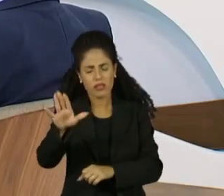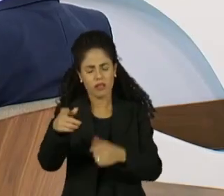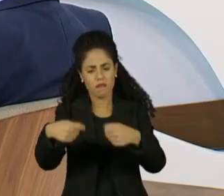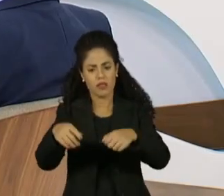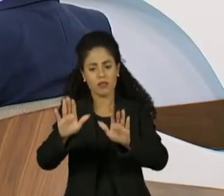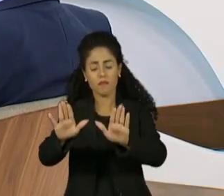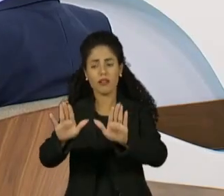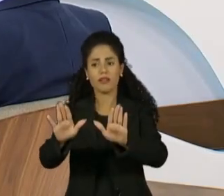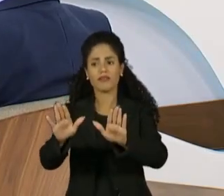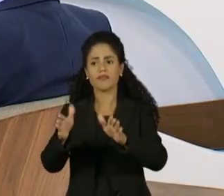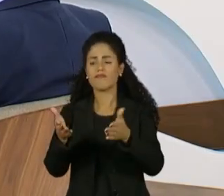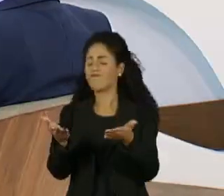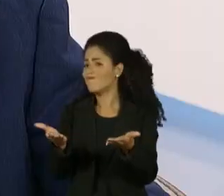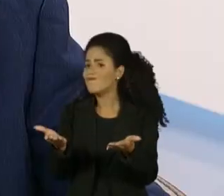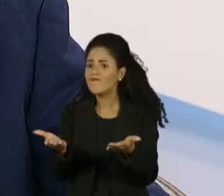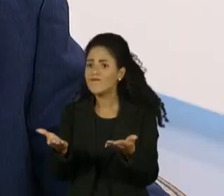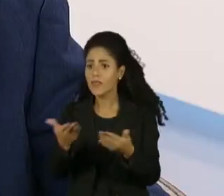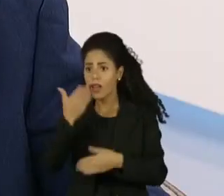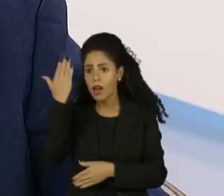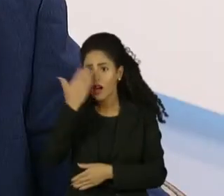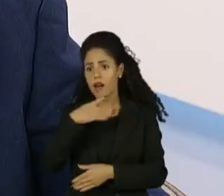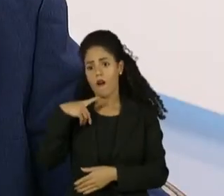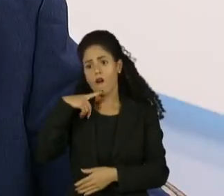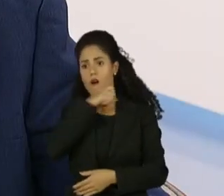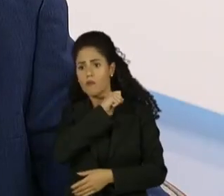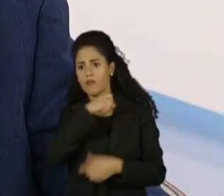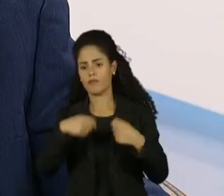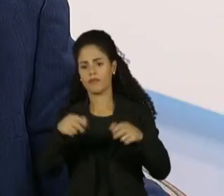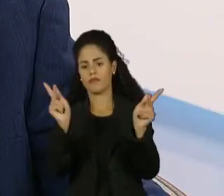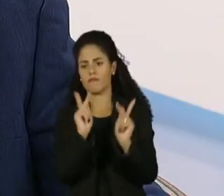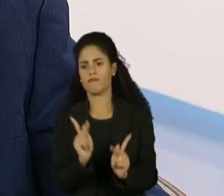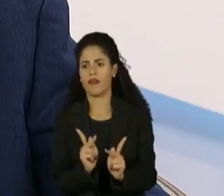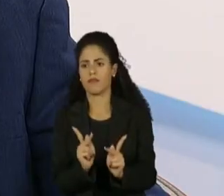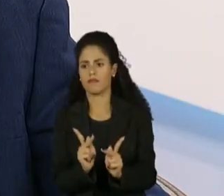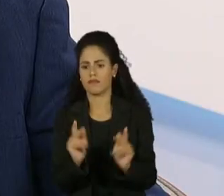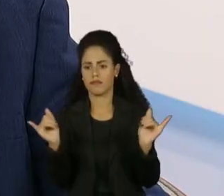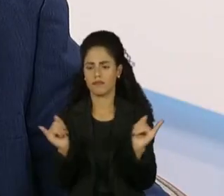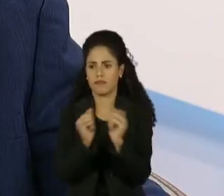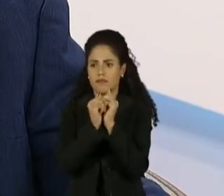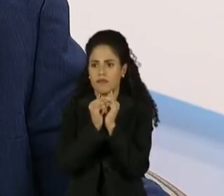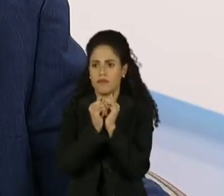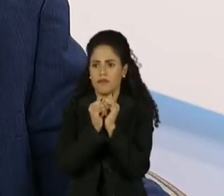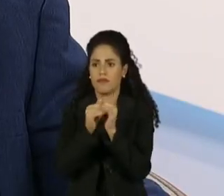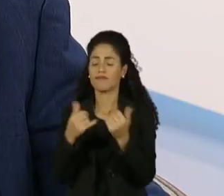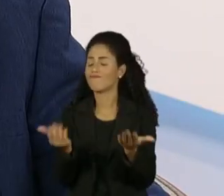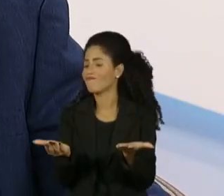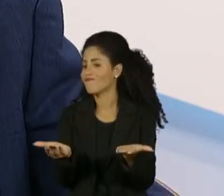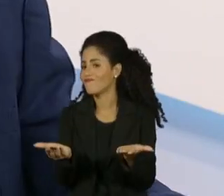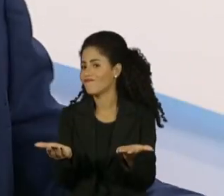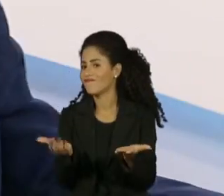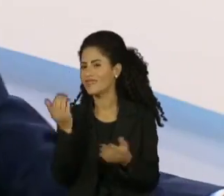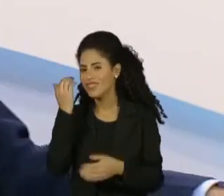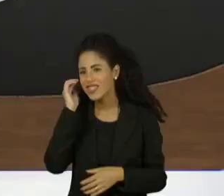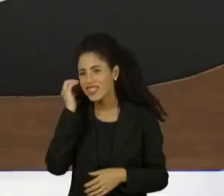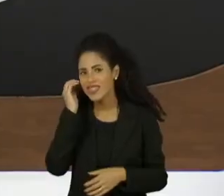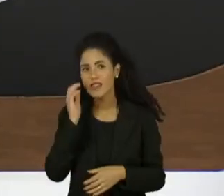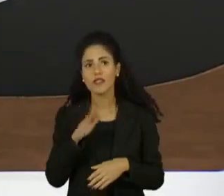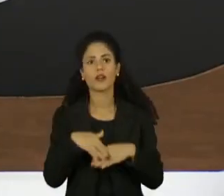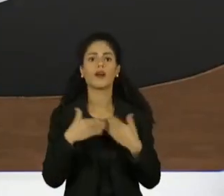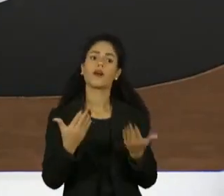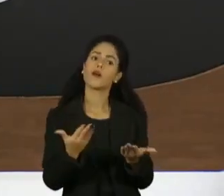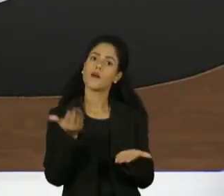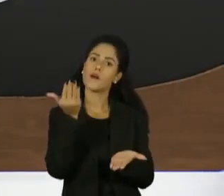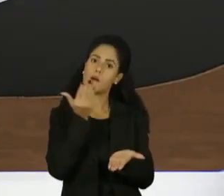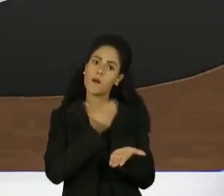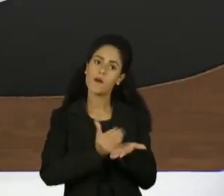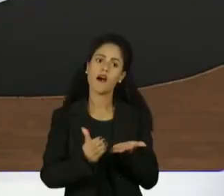coibido, mas é evidente também que nós temos que partir para uma pacificação. Nós vamos manter esse crime de beligerância? Bom, acho que quem começou a